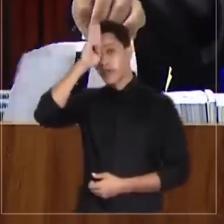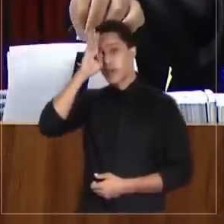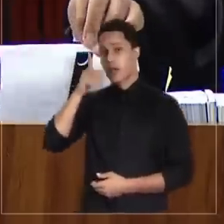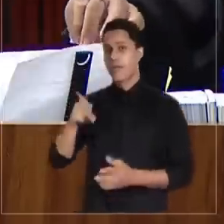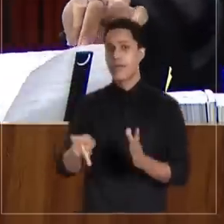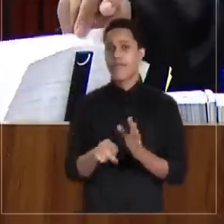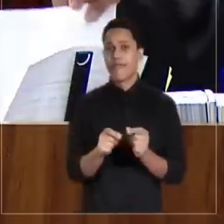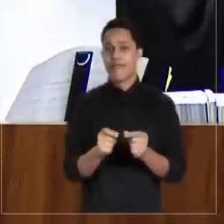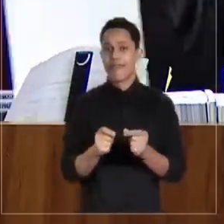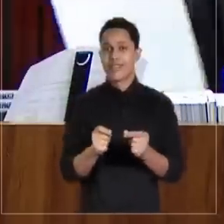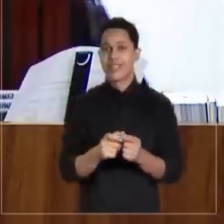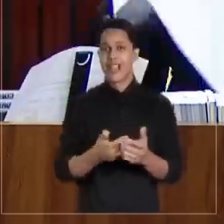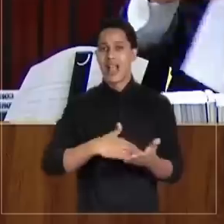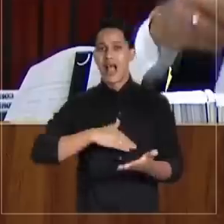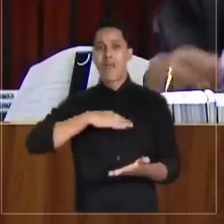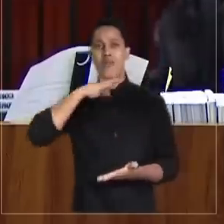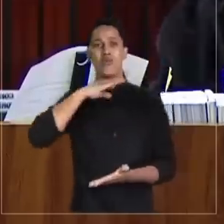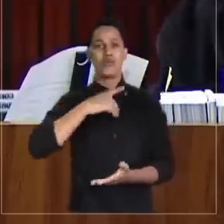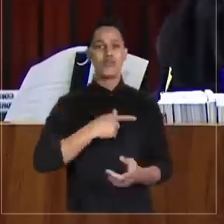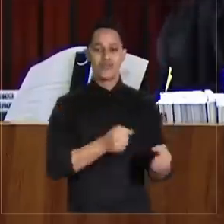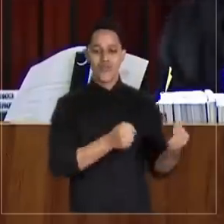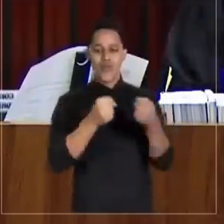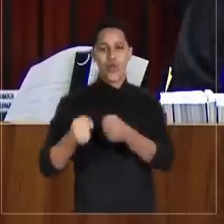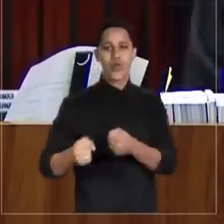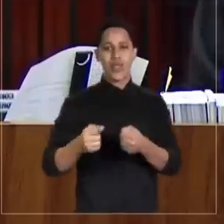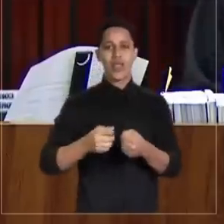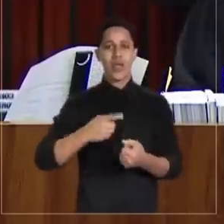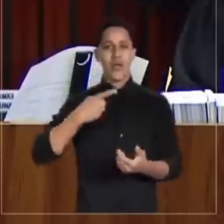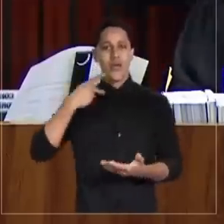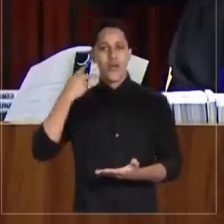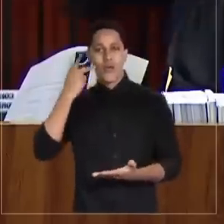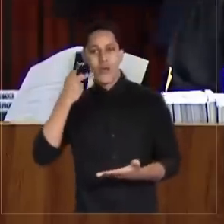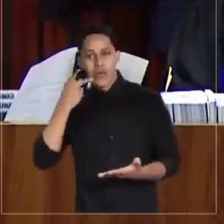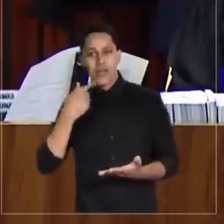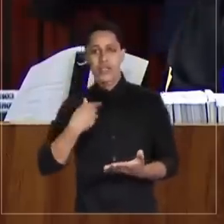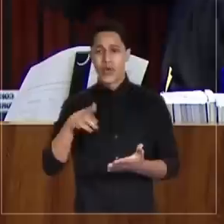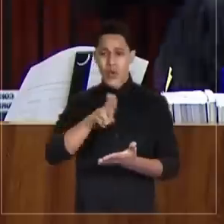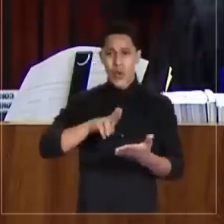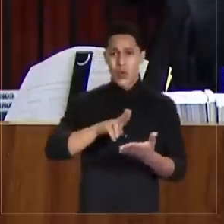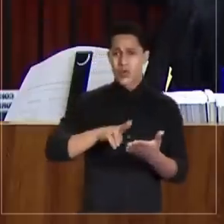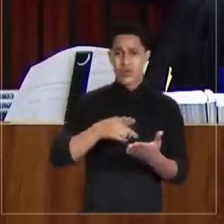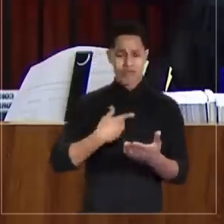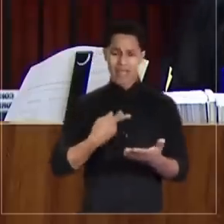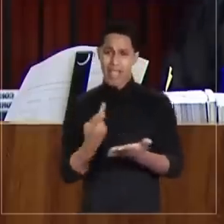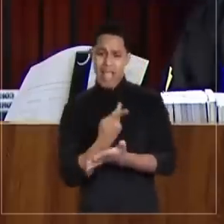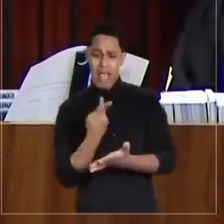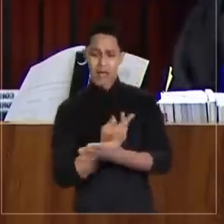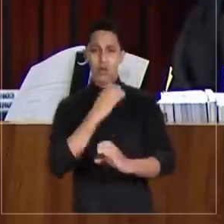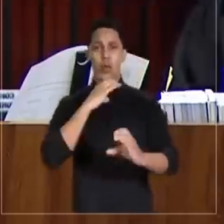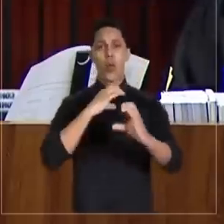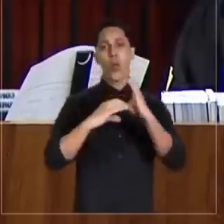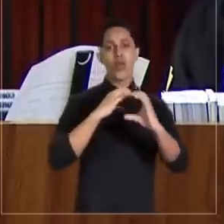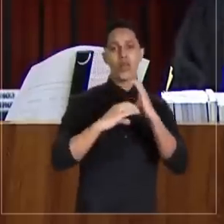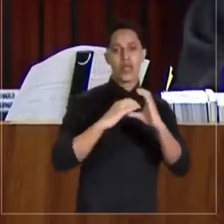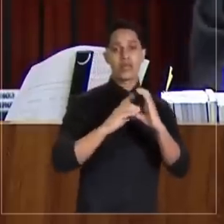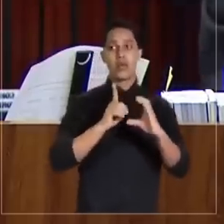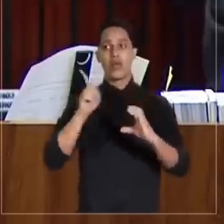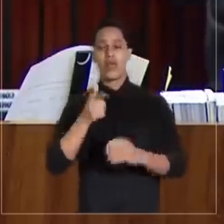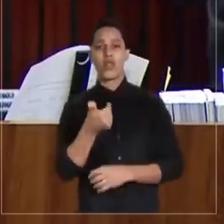pela prática de abuso de poder político e pelo uso indevido dos meios de comunicação nas eleições